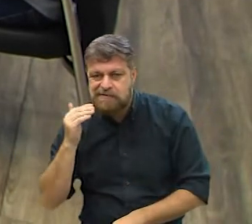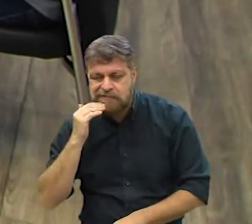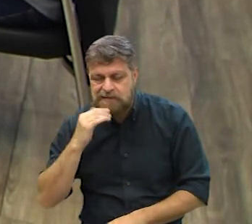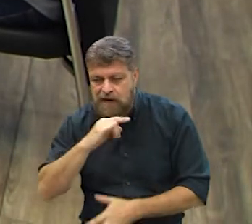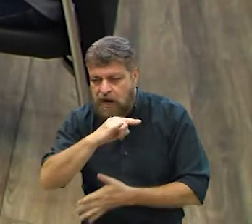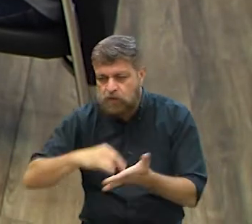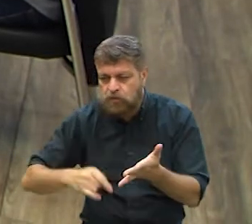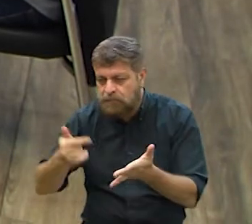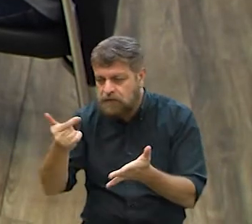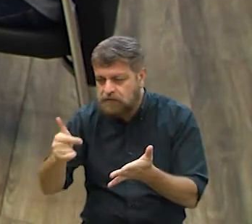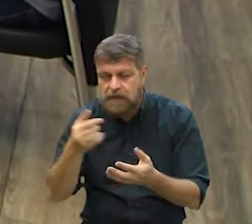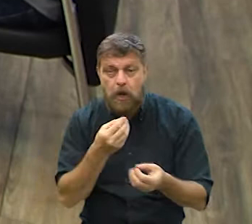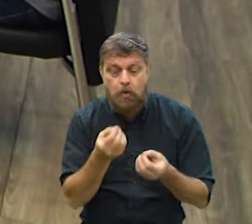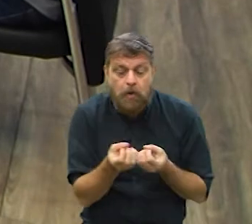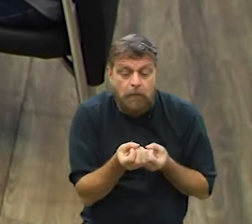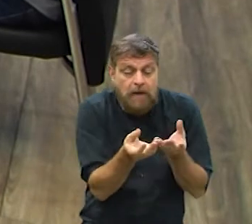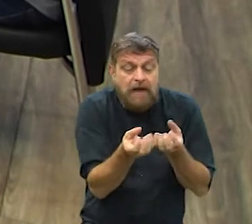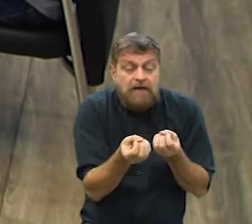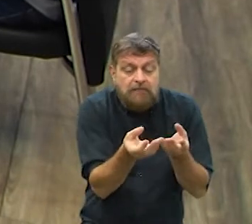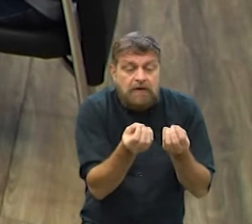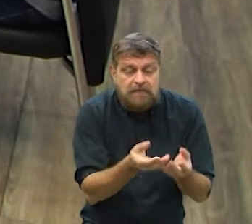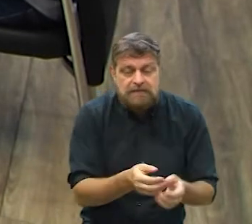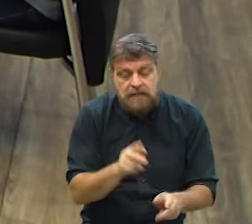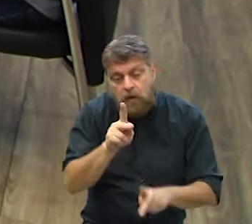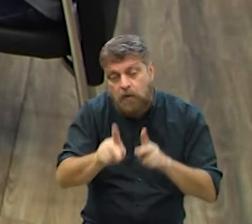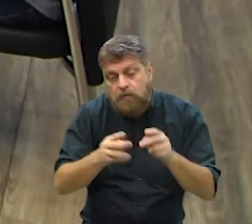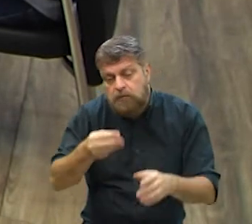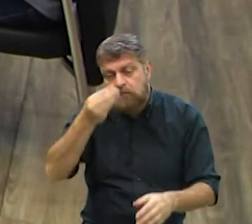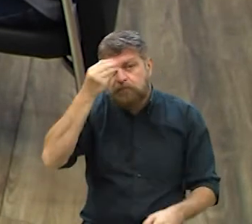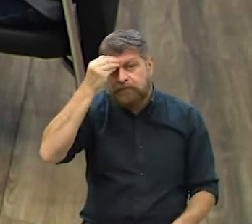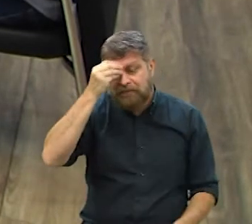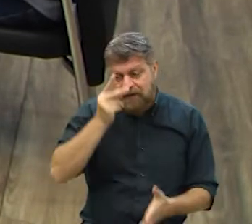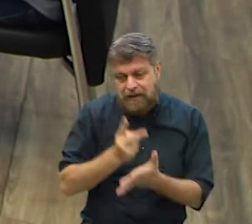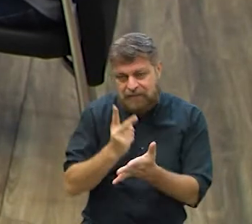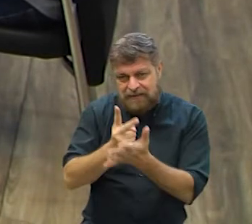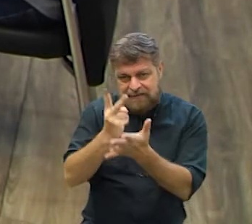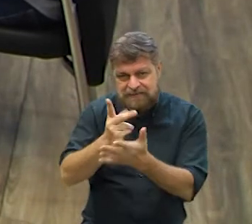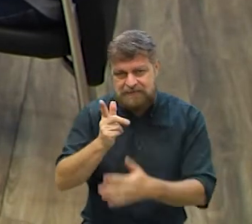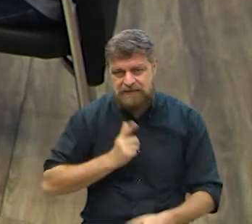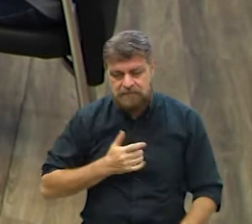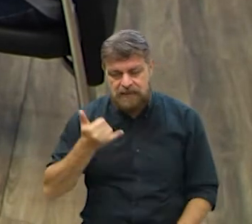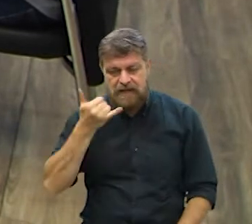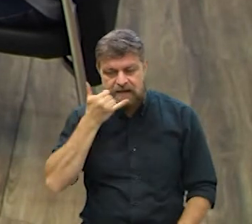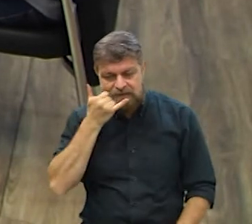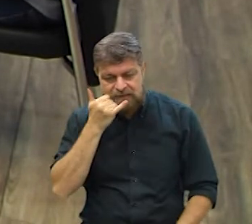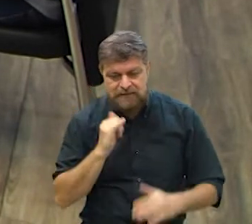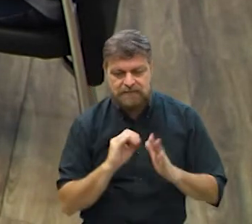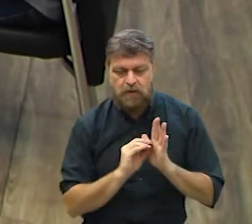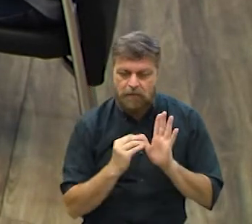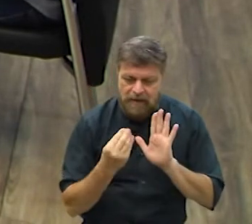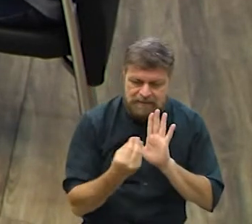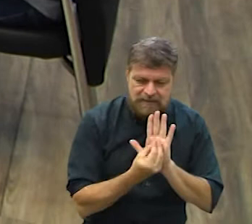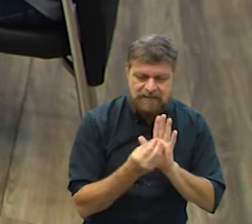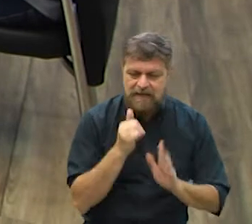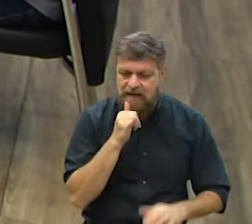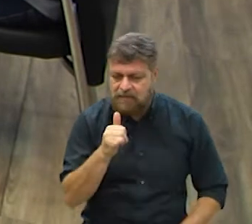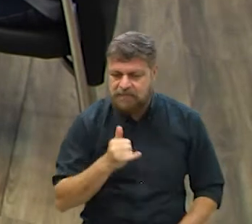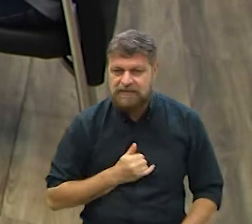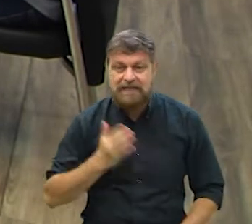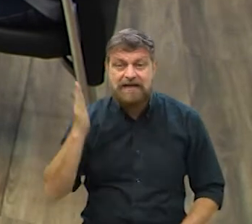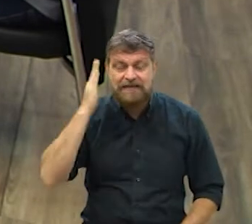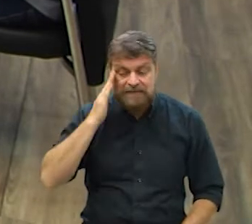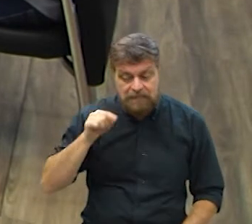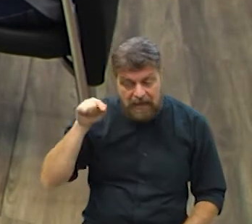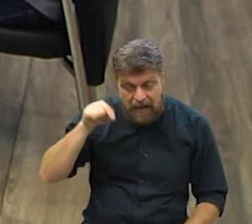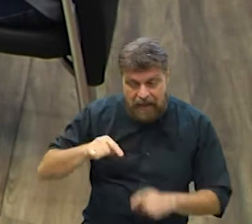é, como que chega esta melhor informação? E é informação importante para fazer sempre a ligação para a Sanasa, para a Coab Campinas, para